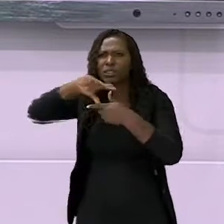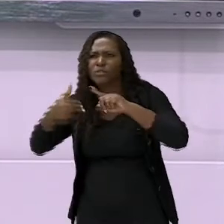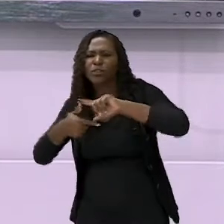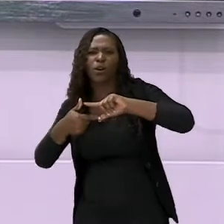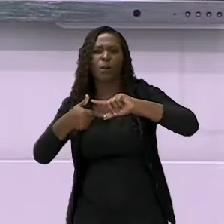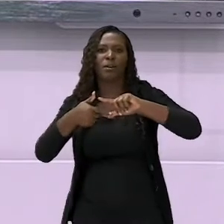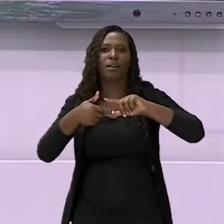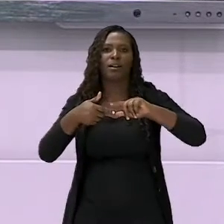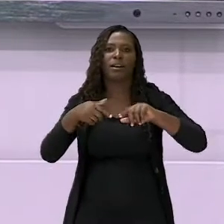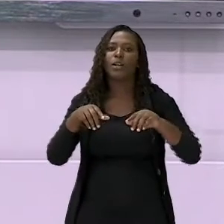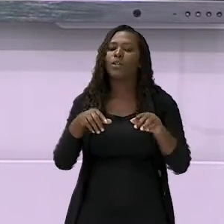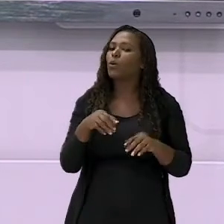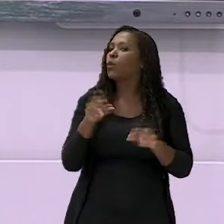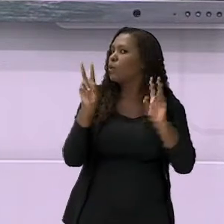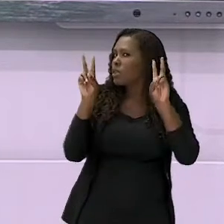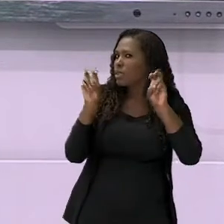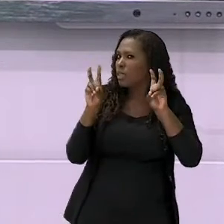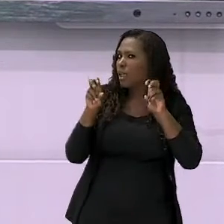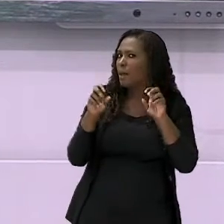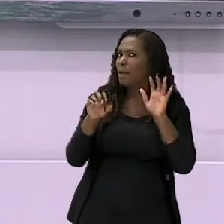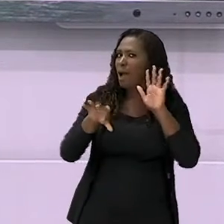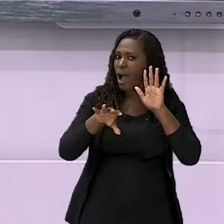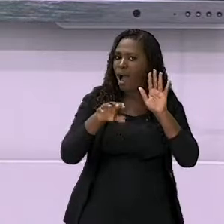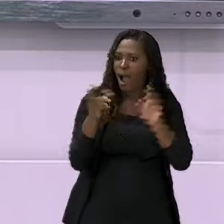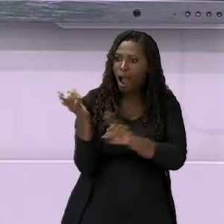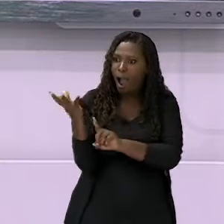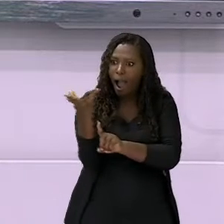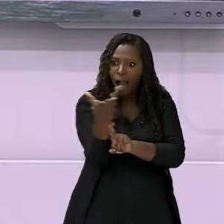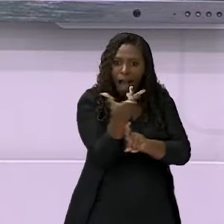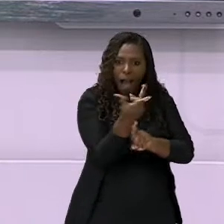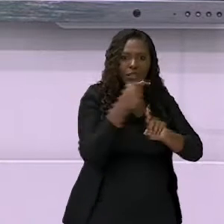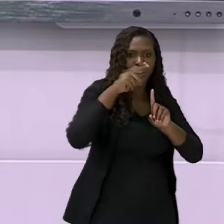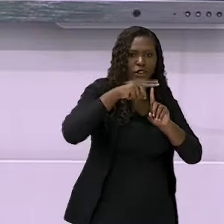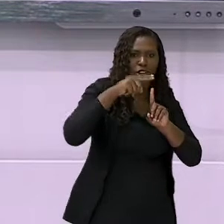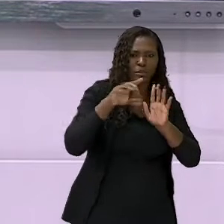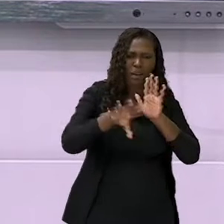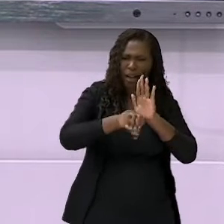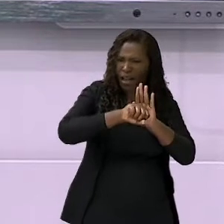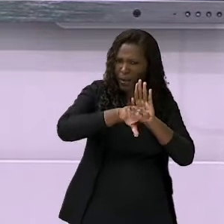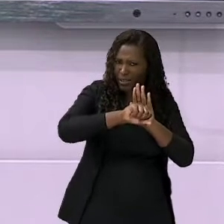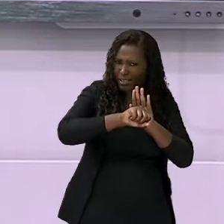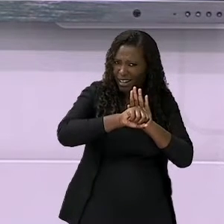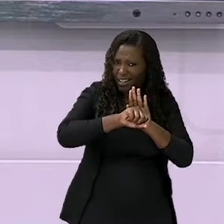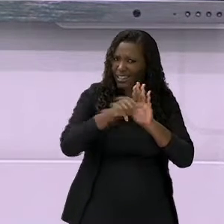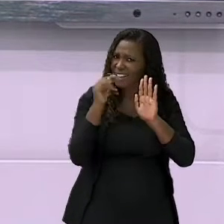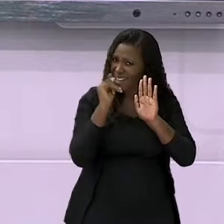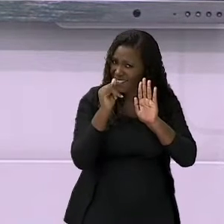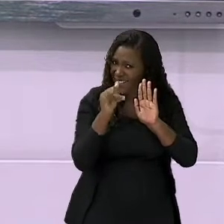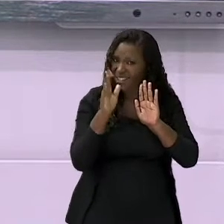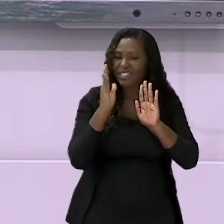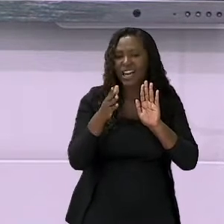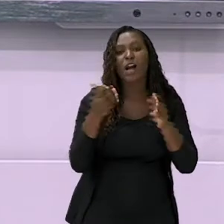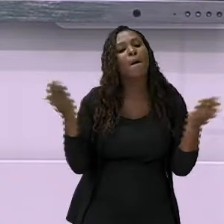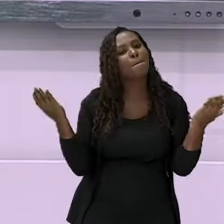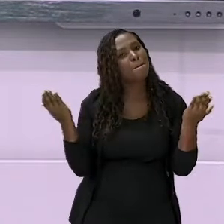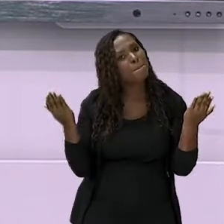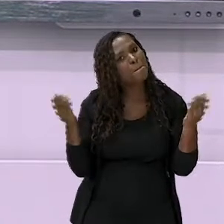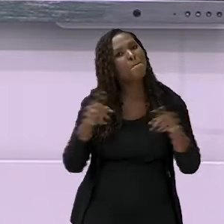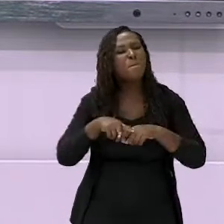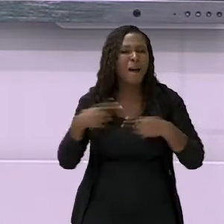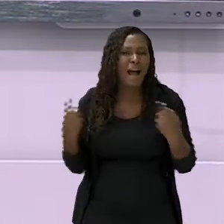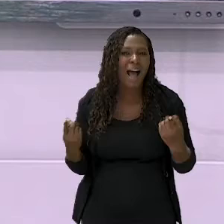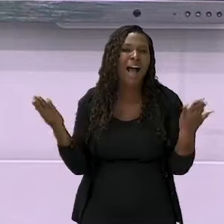abstrata. Muito bem. Agora é o momento onde nós estaremos falando um pouco mais, nos aprofundando um pouco